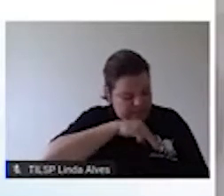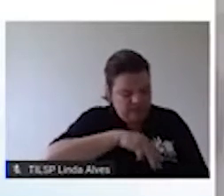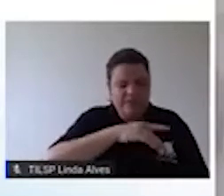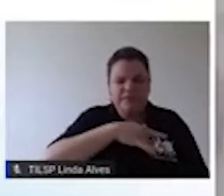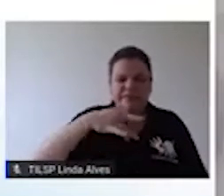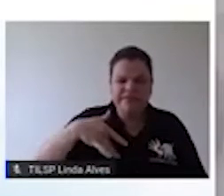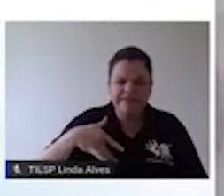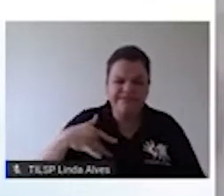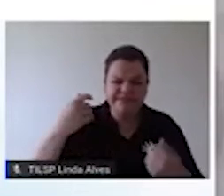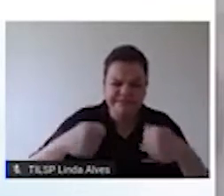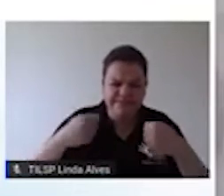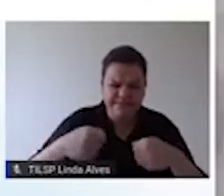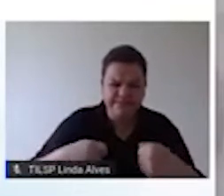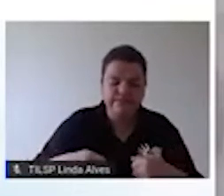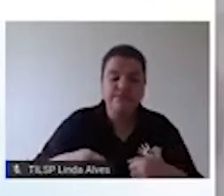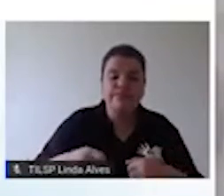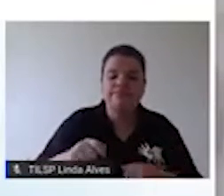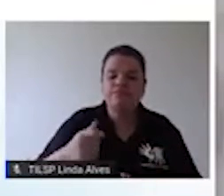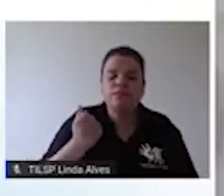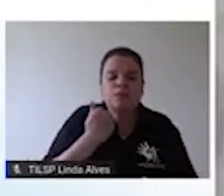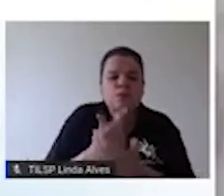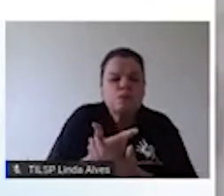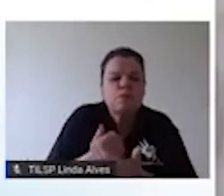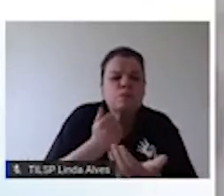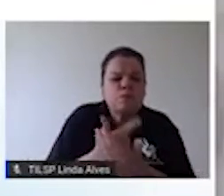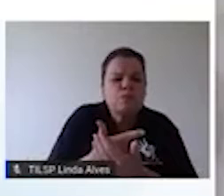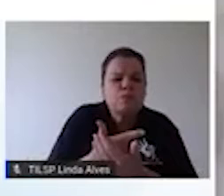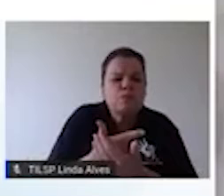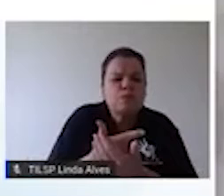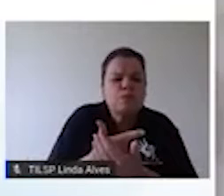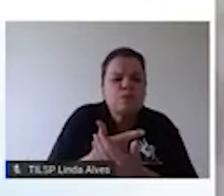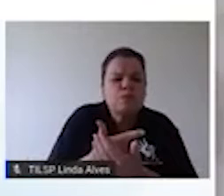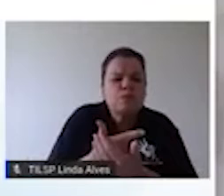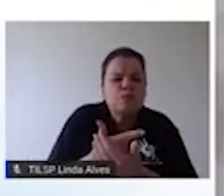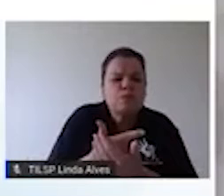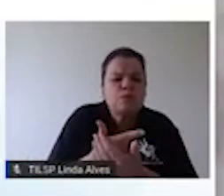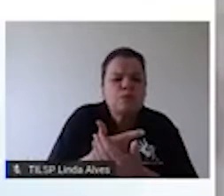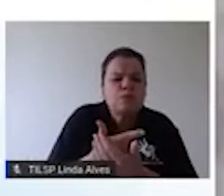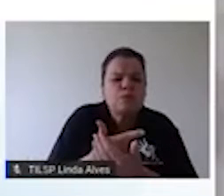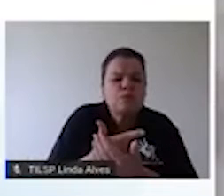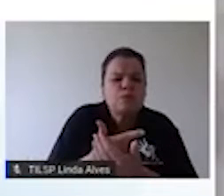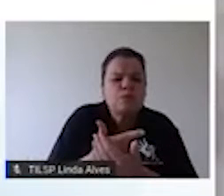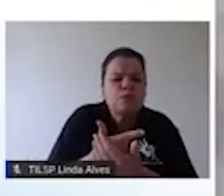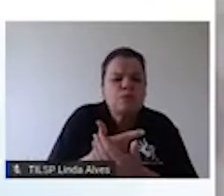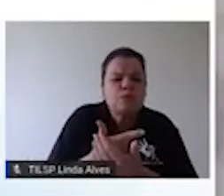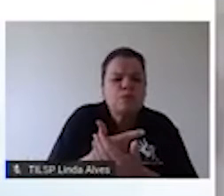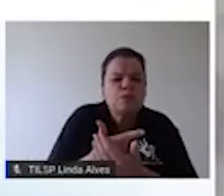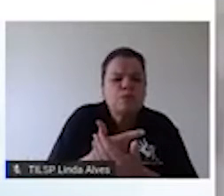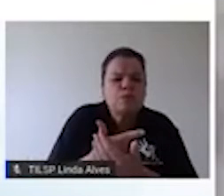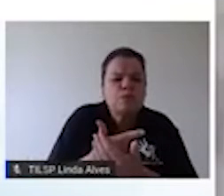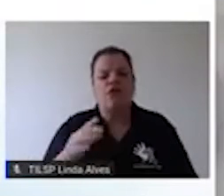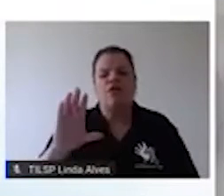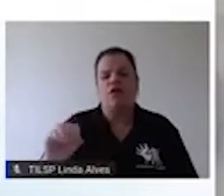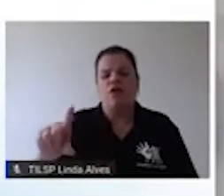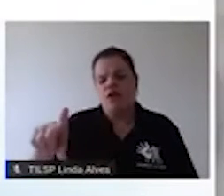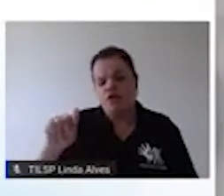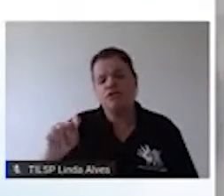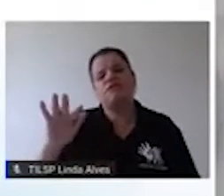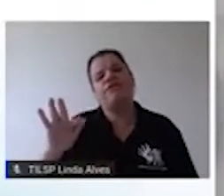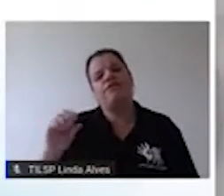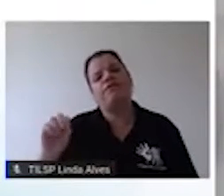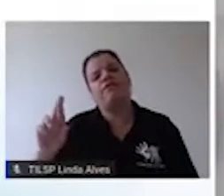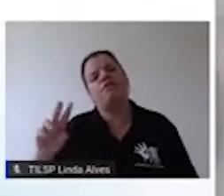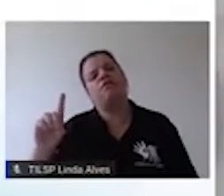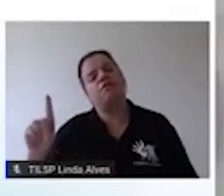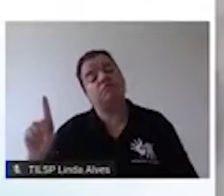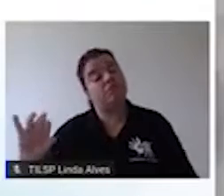ele vai adquirir a vacina Coronavac e que ele vai adquirir a vacina Oxford da AstraZeneca quando